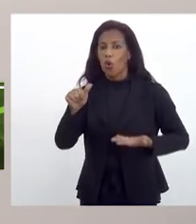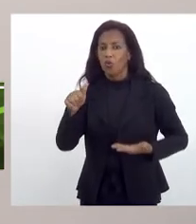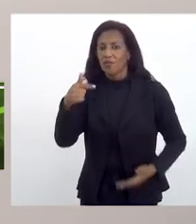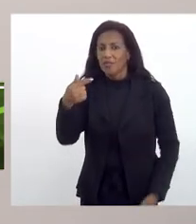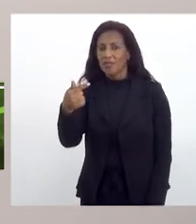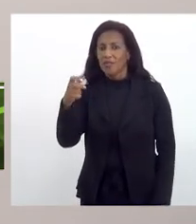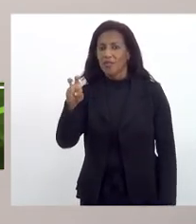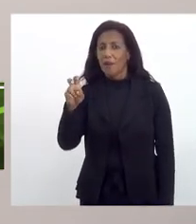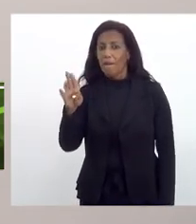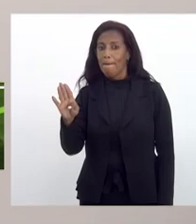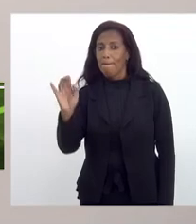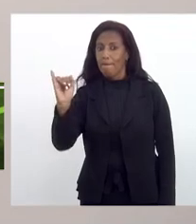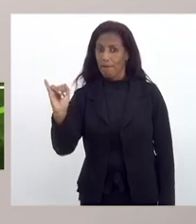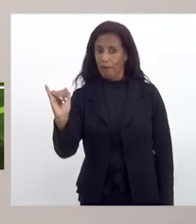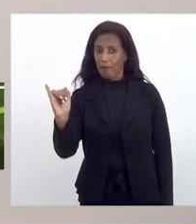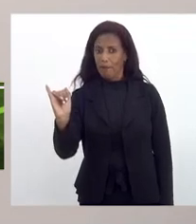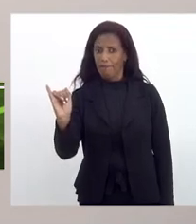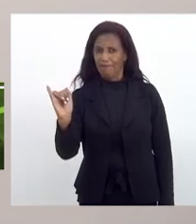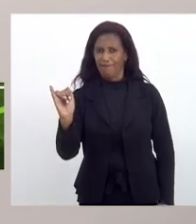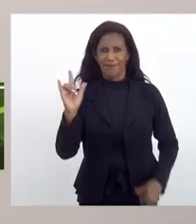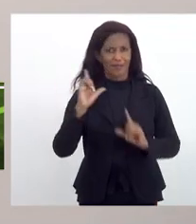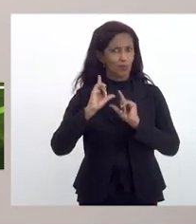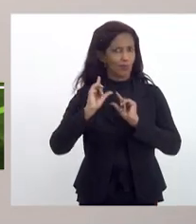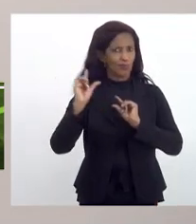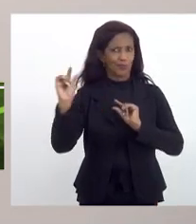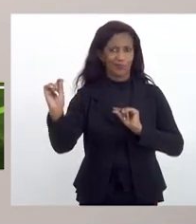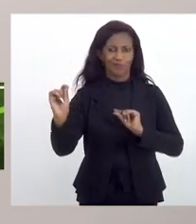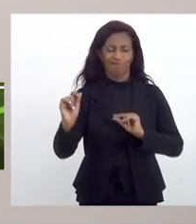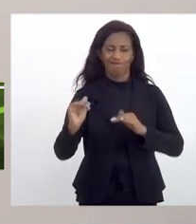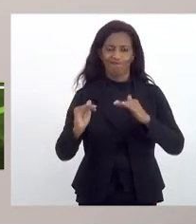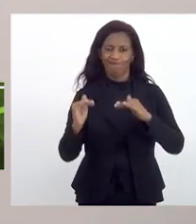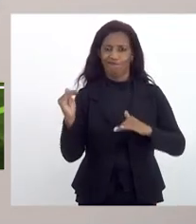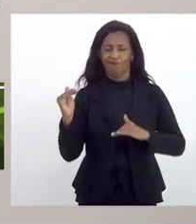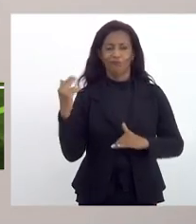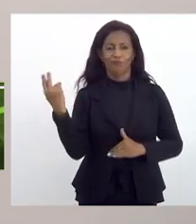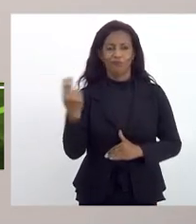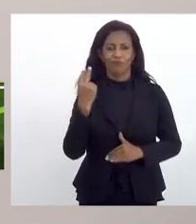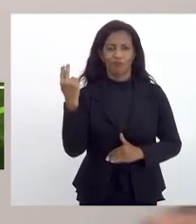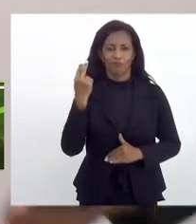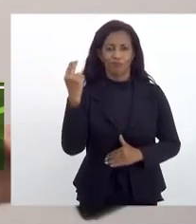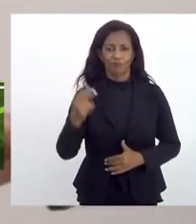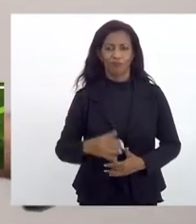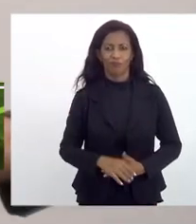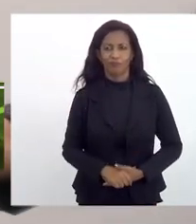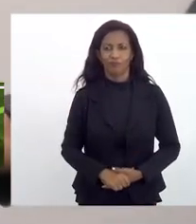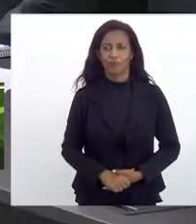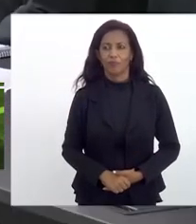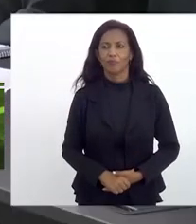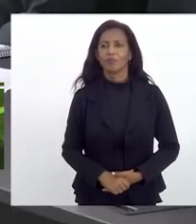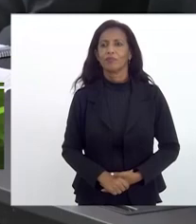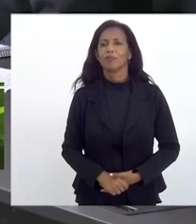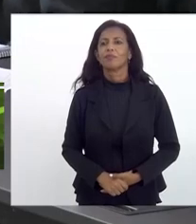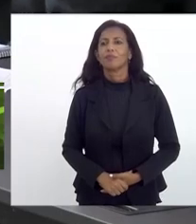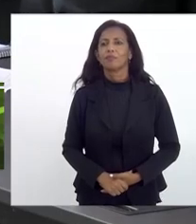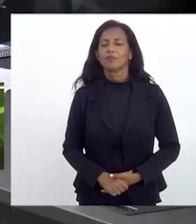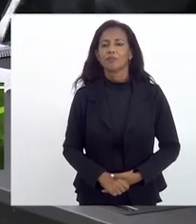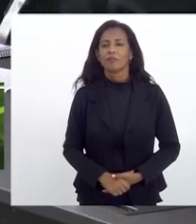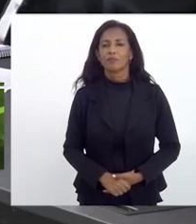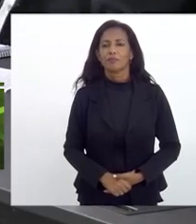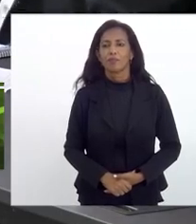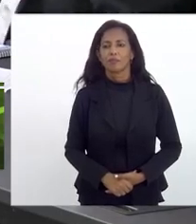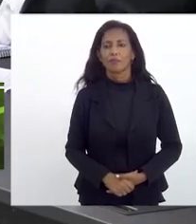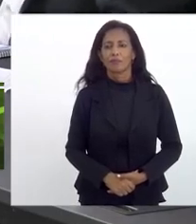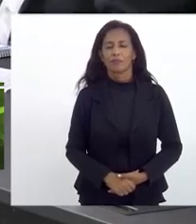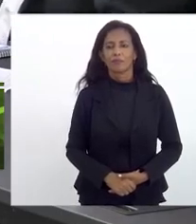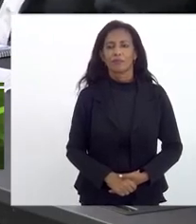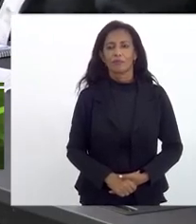para tocar o Estado. A gente ainda está longe disso. Tá? Obrigado, presidente. Secretário. Não, falou. Não, aí